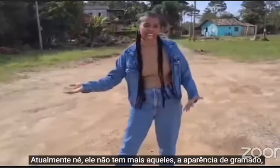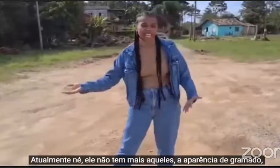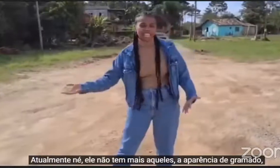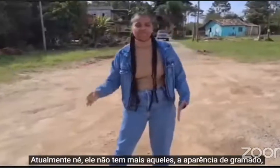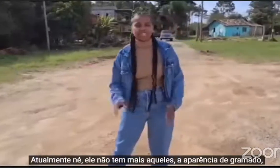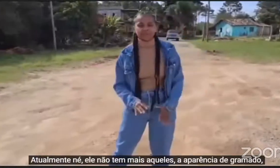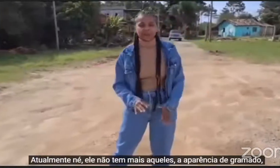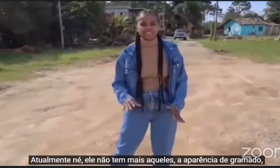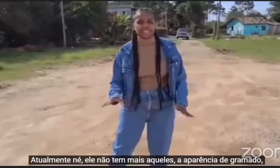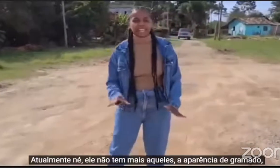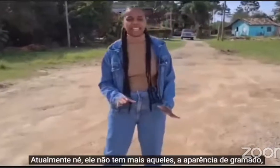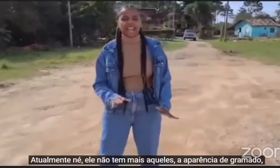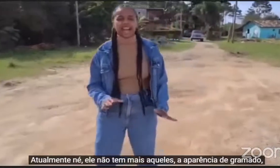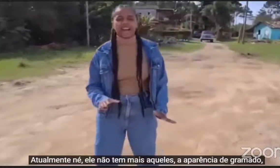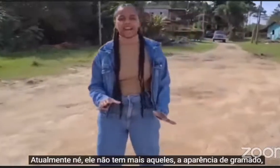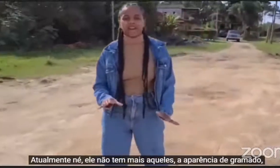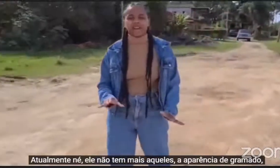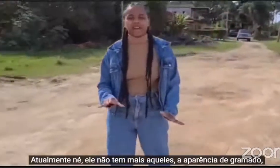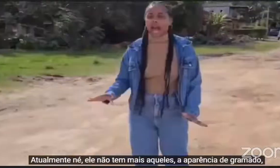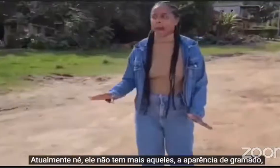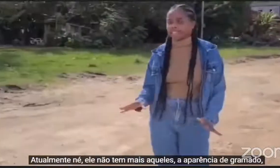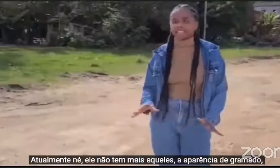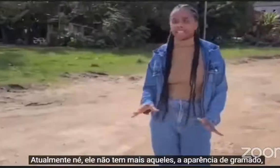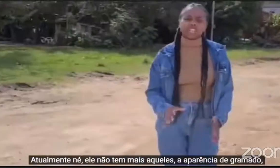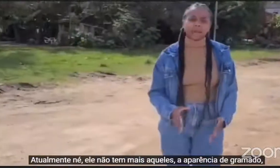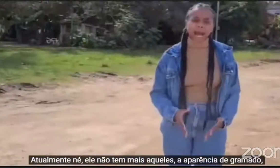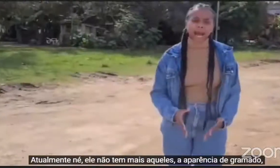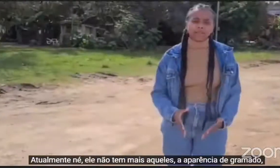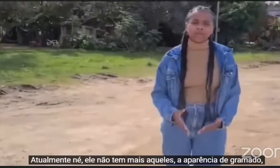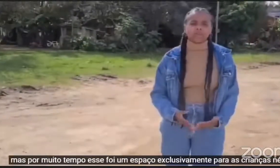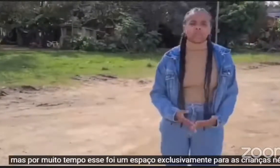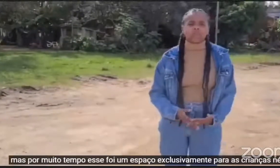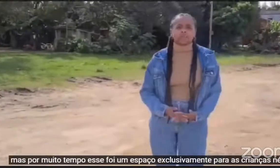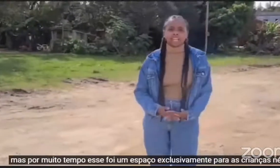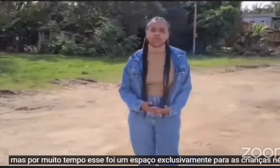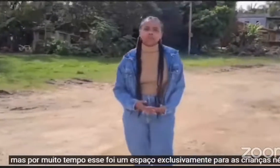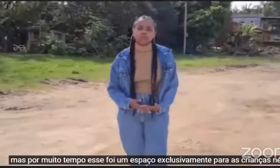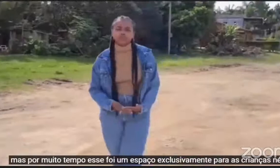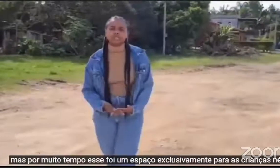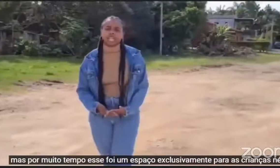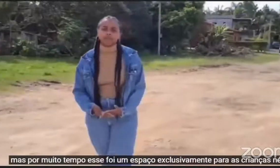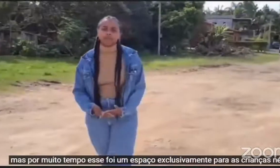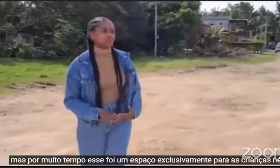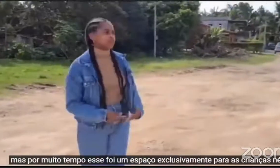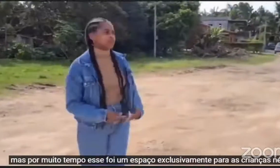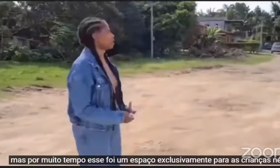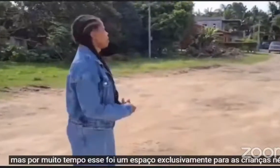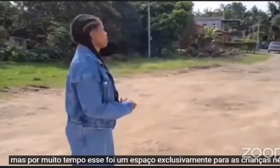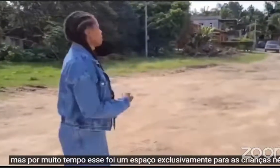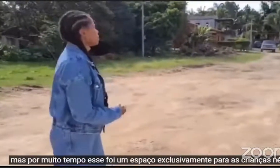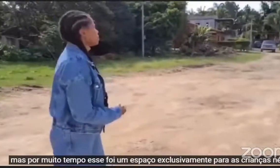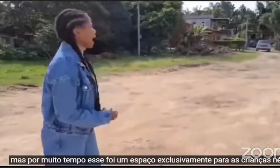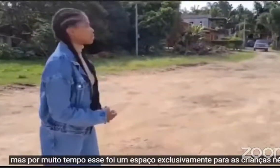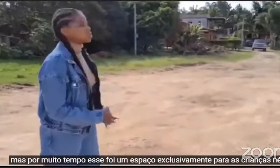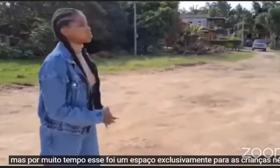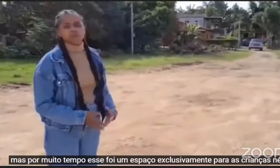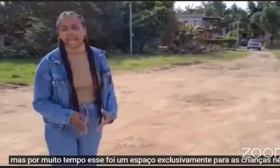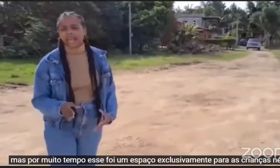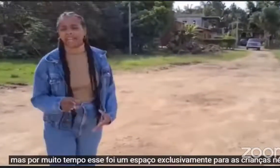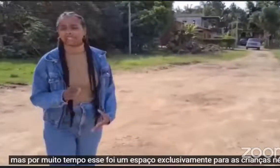Atualmente, né, ele não tem mais a aparência de gramado, mas por muito tempo esse foi um